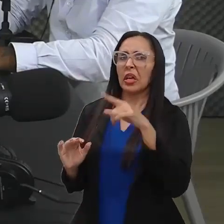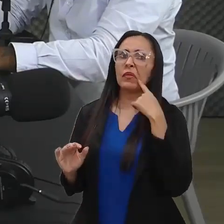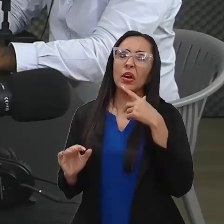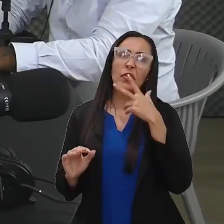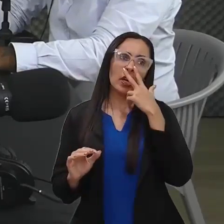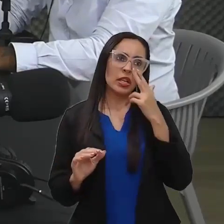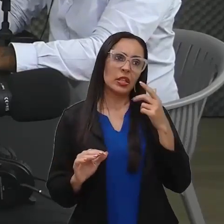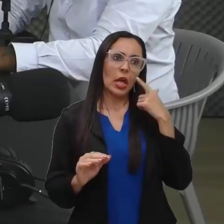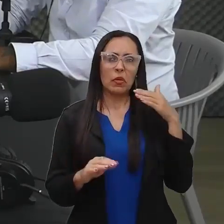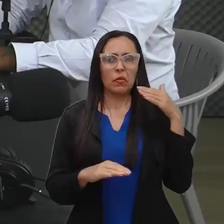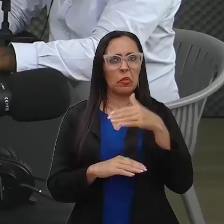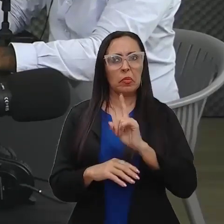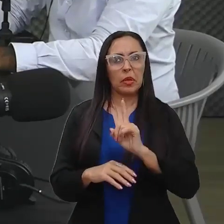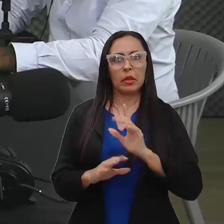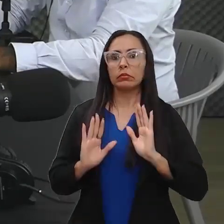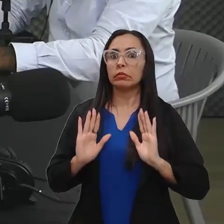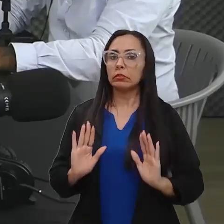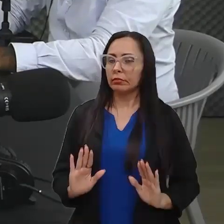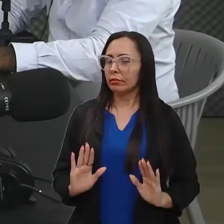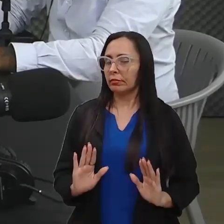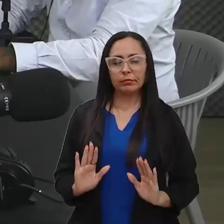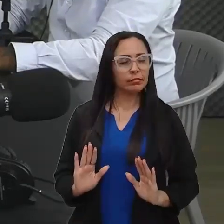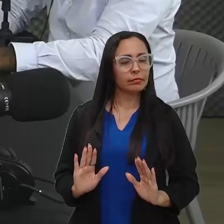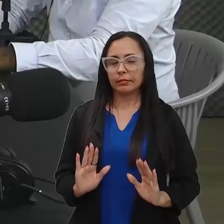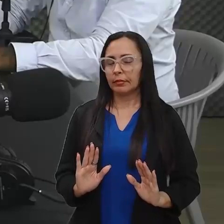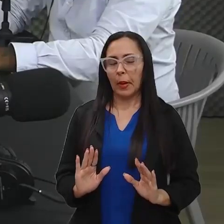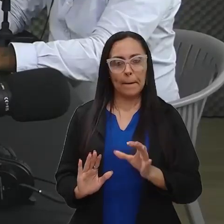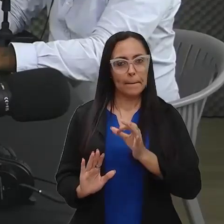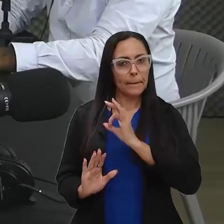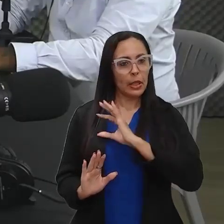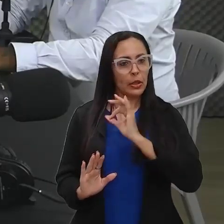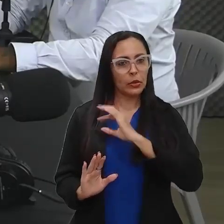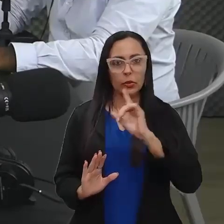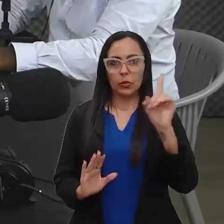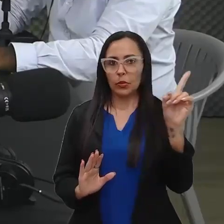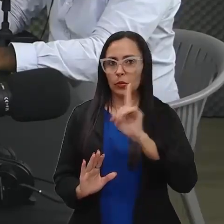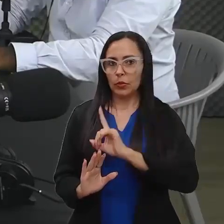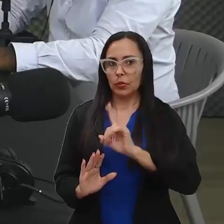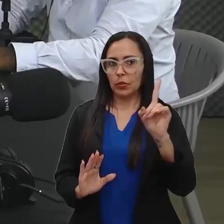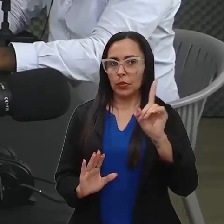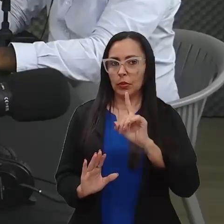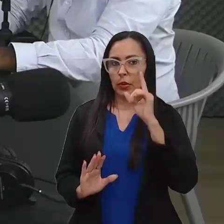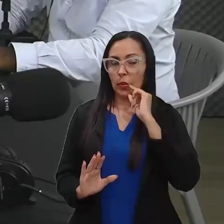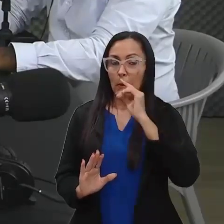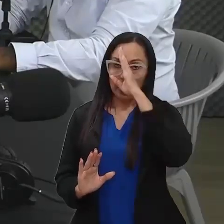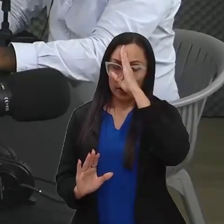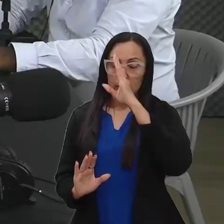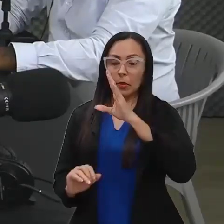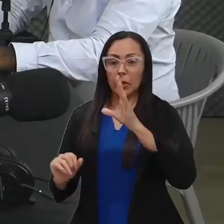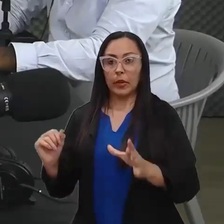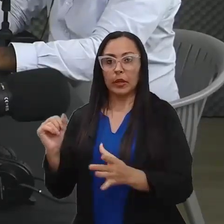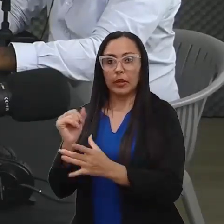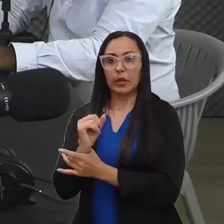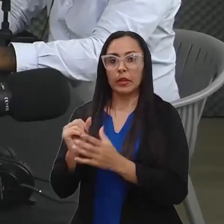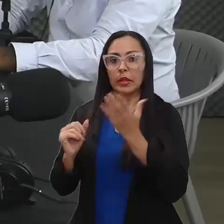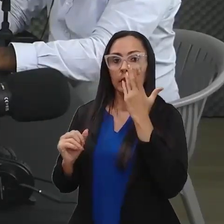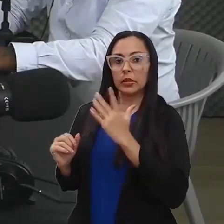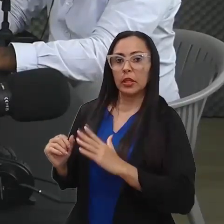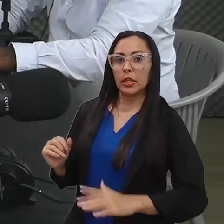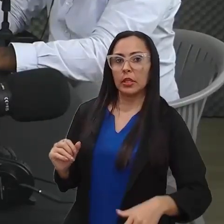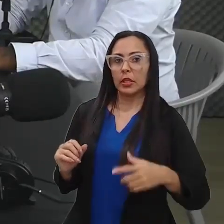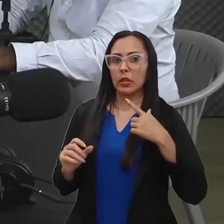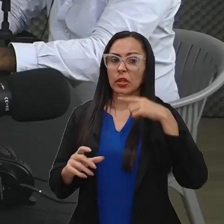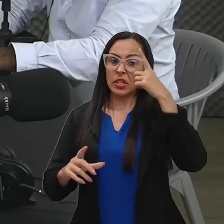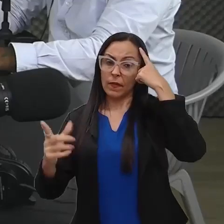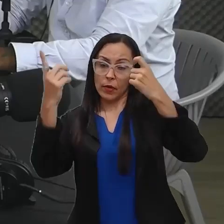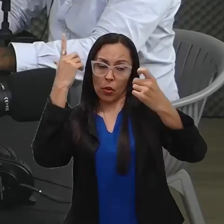vou me meter nisso. Não existe esse medo. Tá? O principal é garantir com que essas crianças elas não sejam violadas